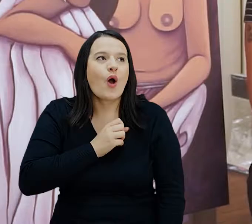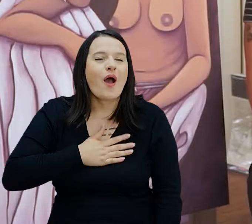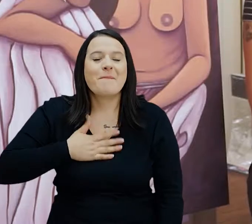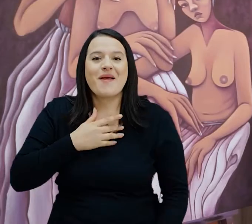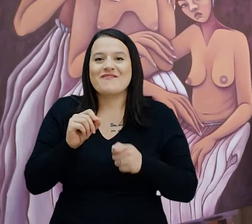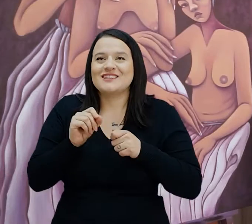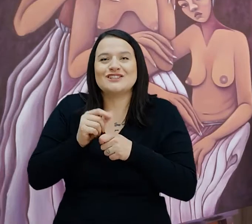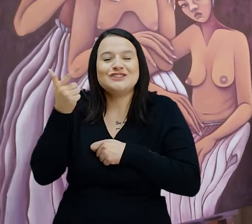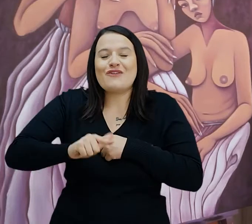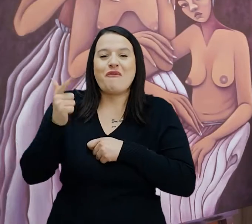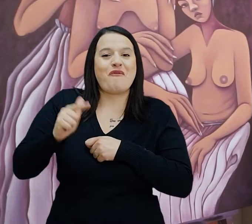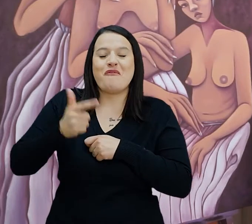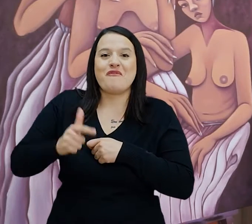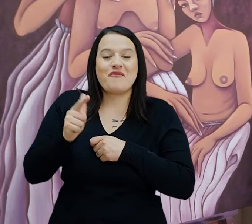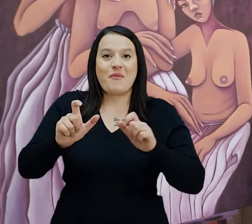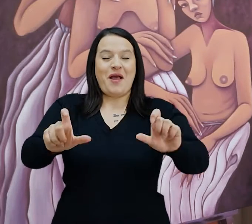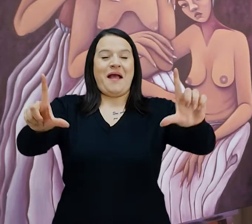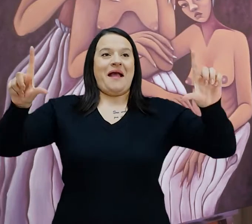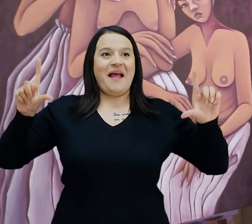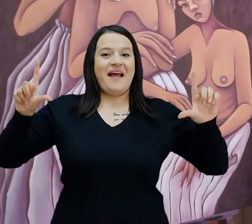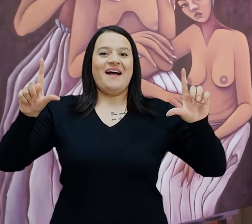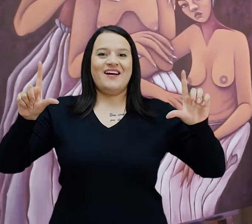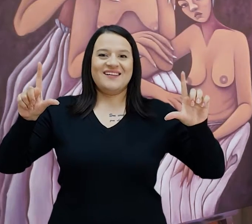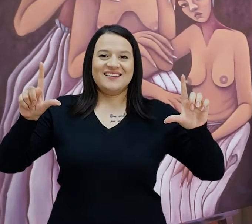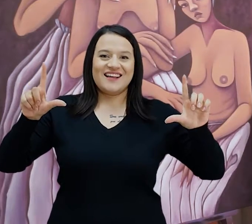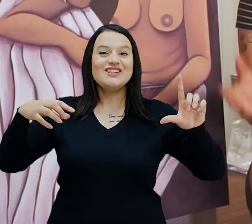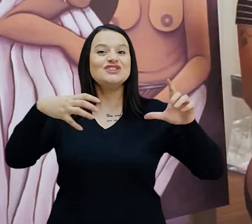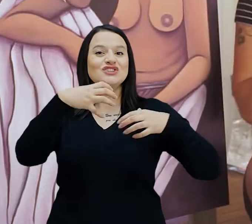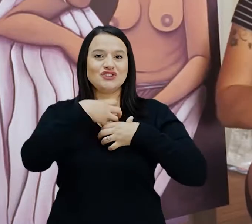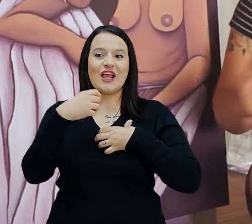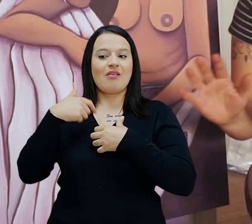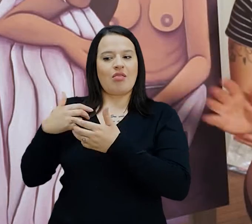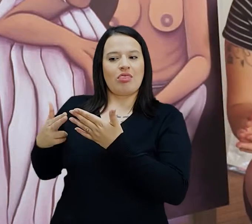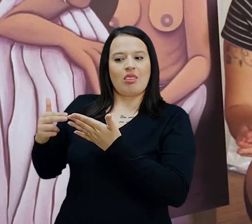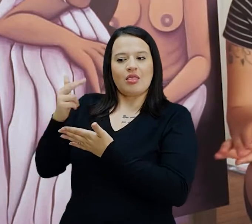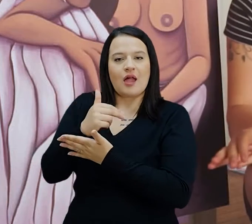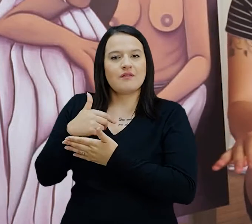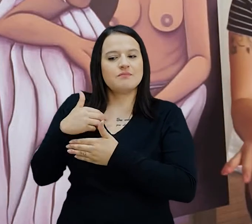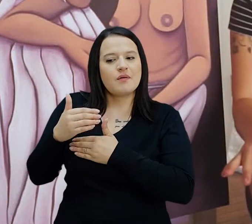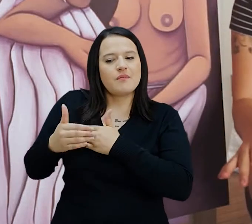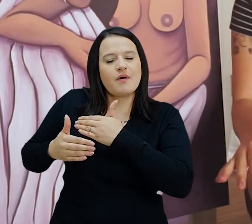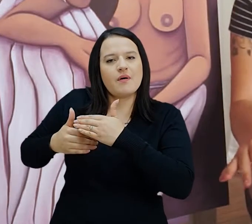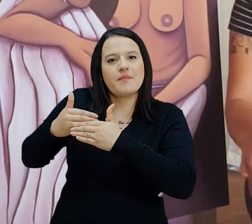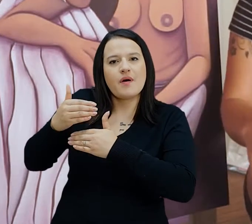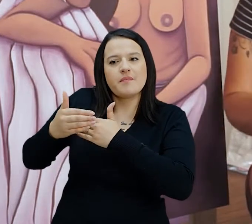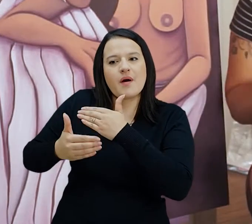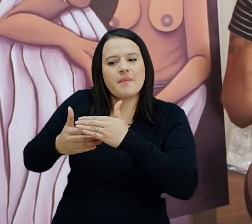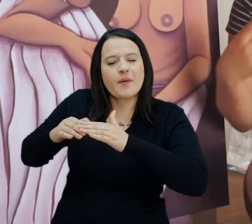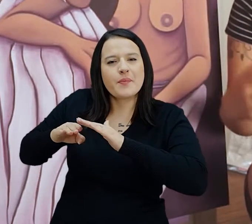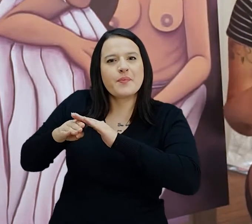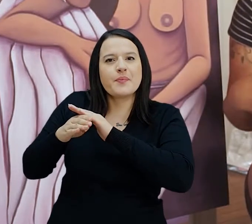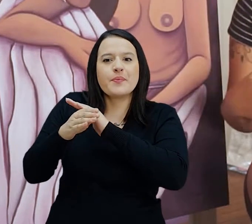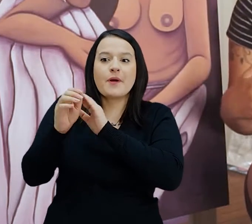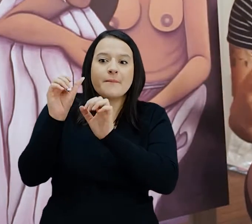amei. Falei, vou fazer de novo e vou fazer maior. A forma como eu desenhava era de um jeito. Conforme eu